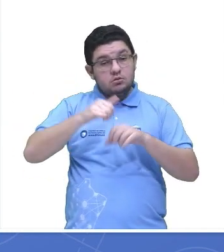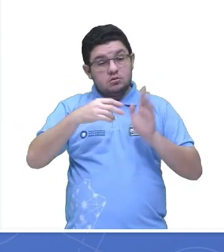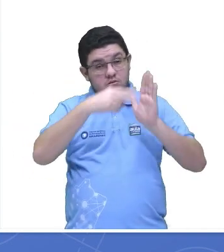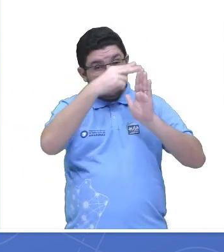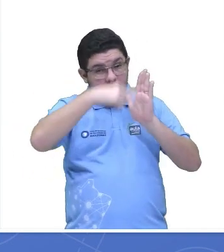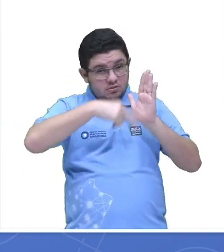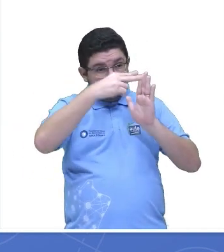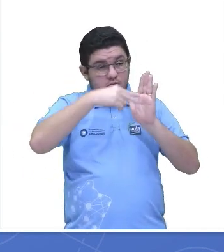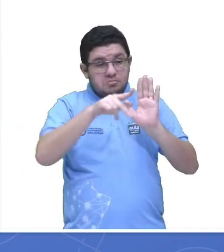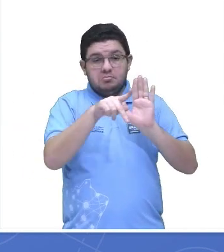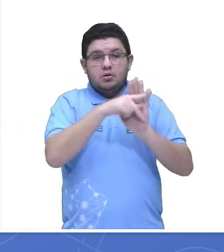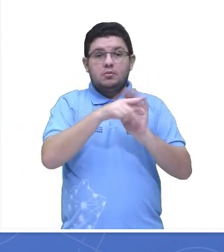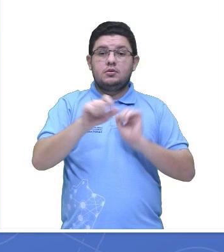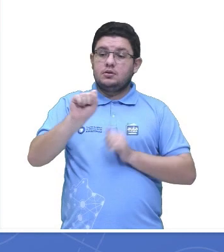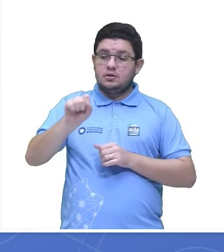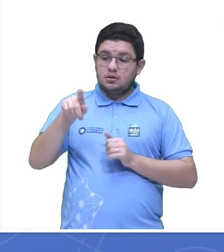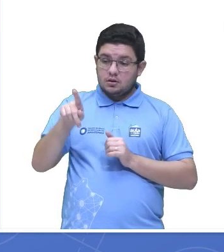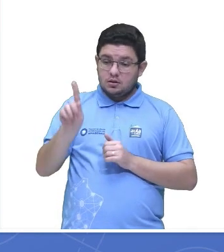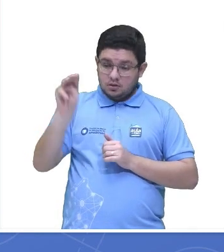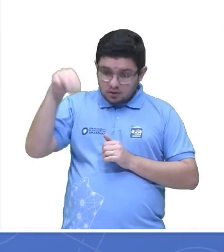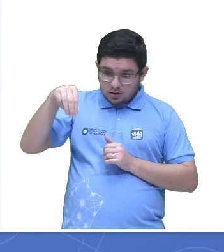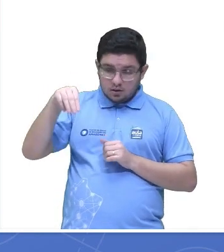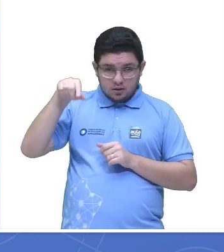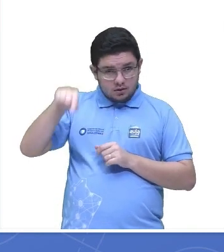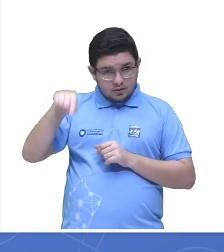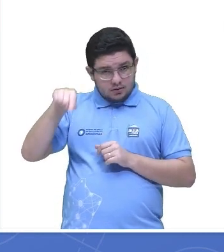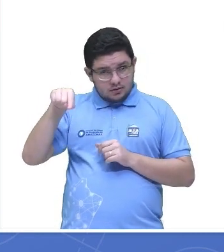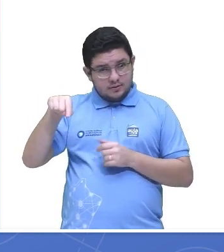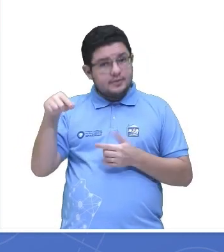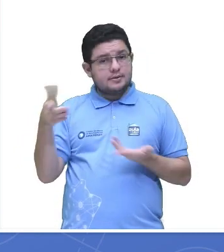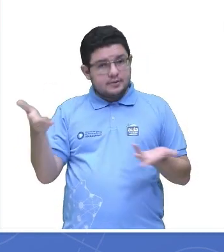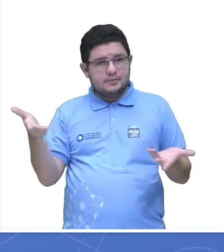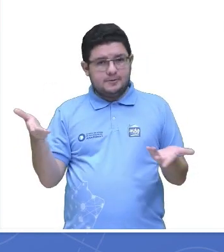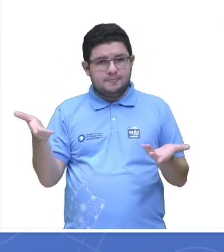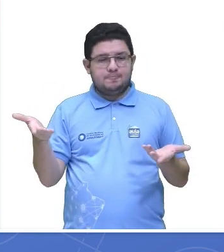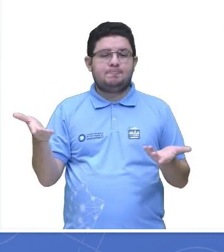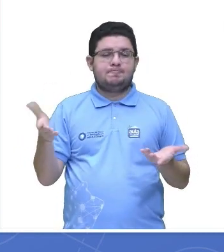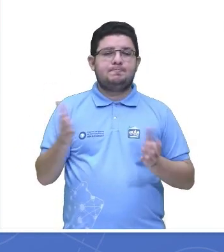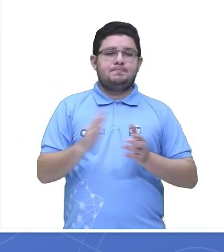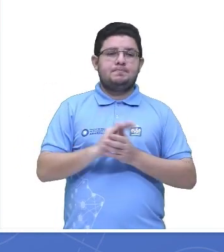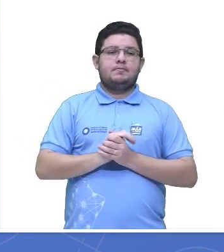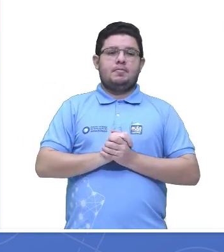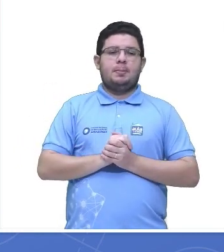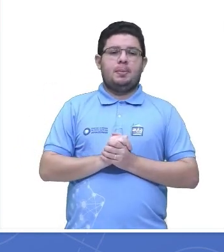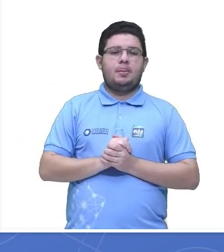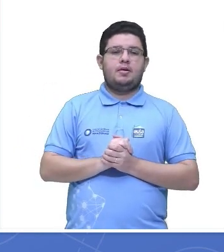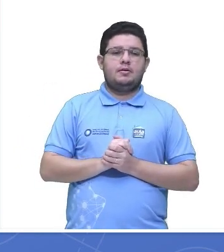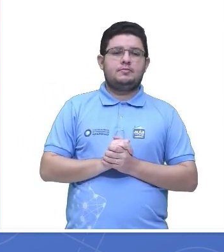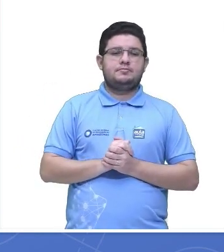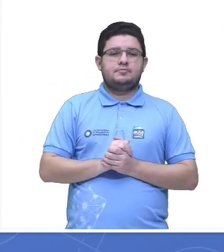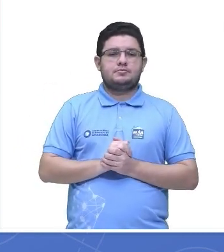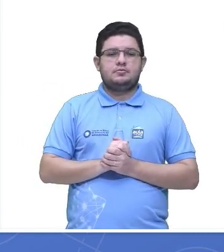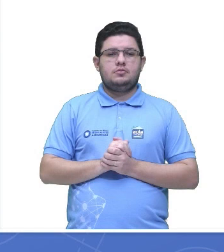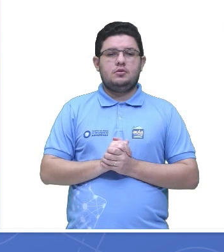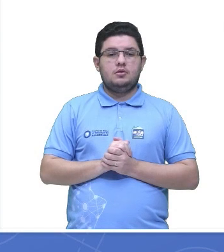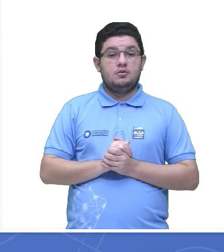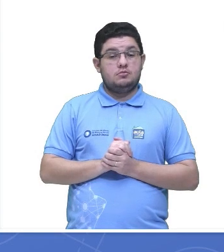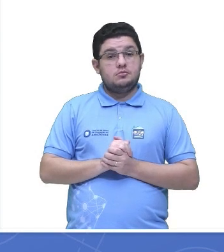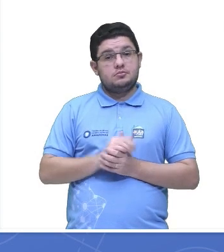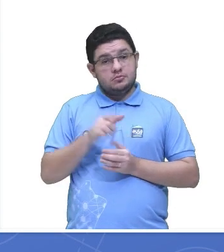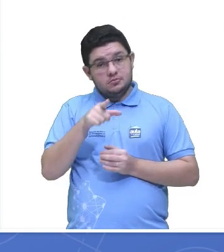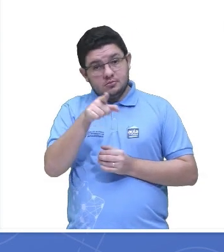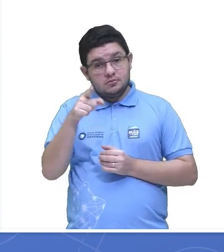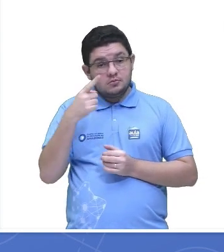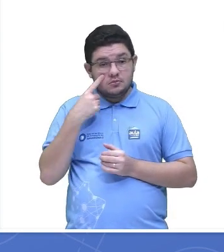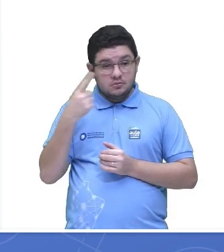parte da estratégia de leitura, né? Do skimming, ler o primeiro e último parágrafo. Todas as